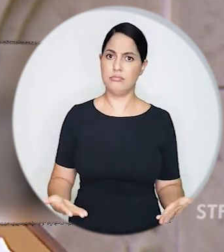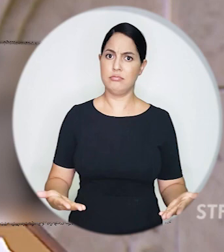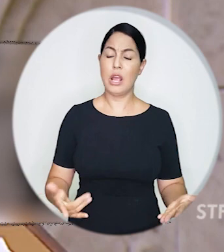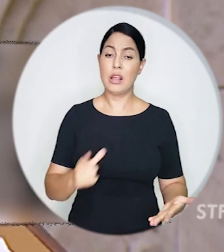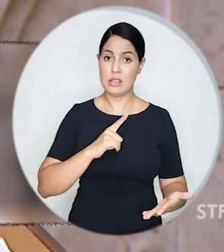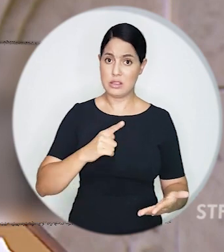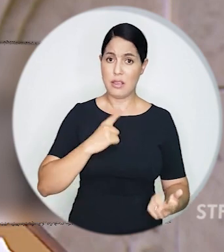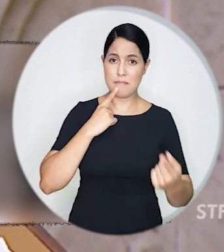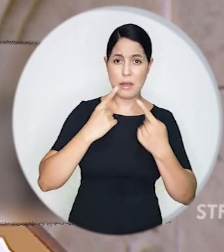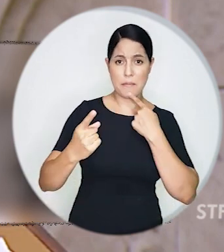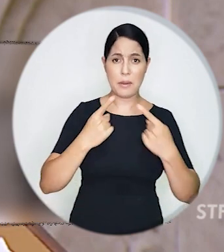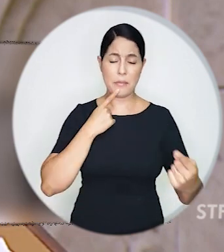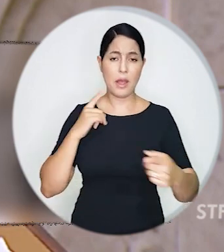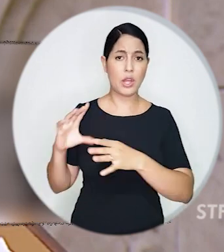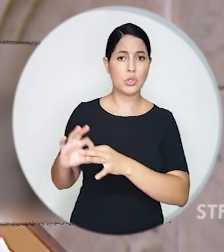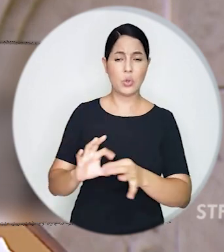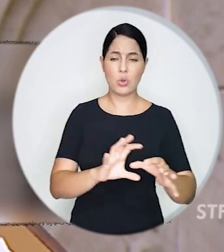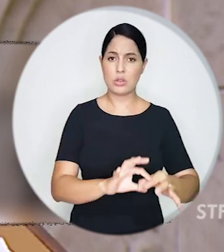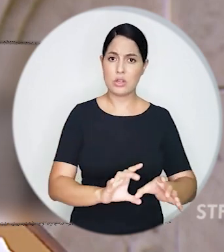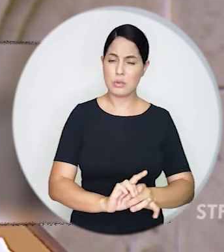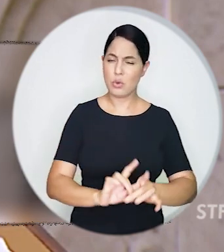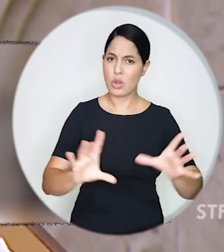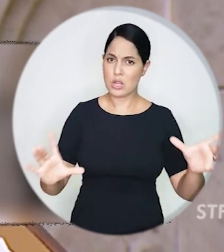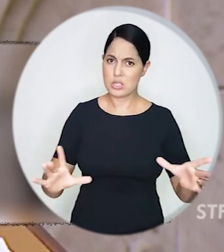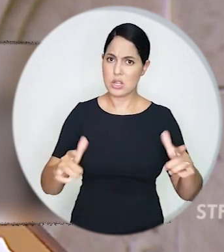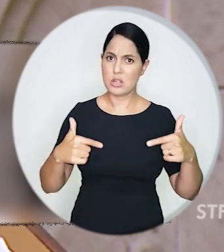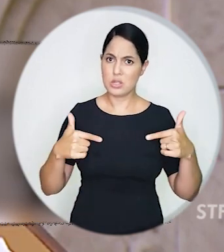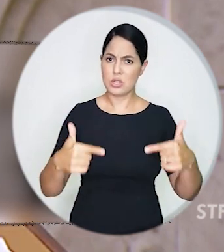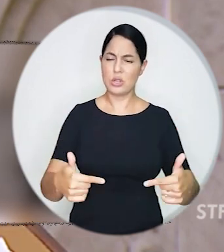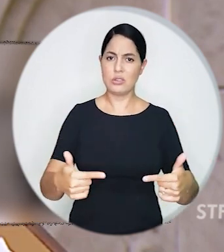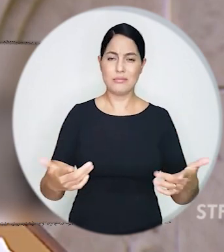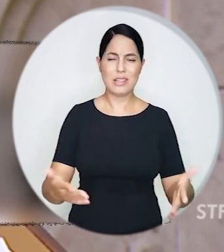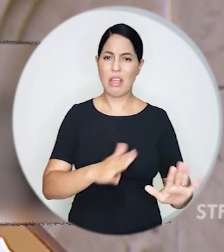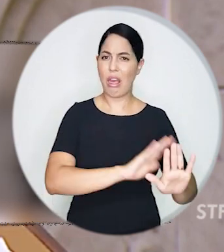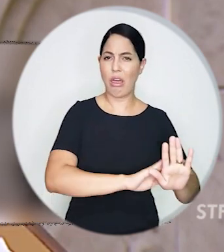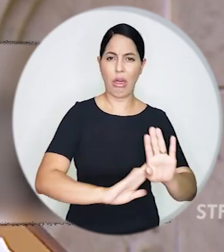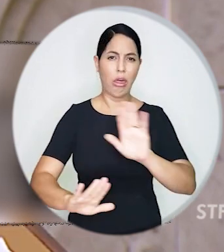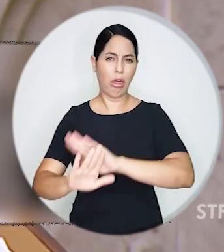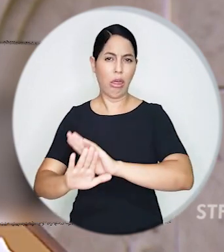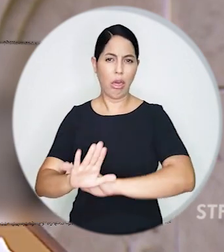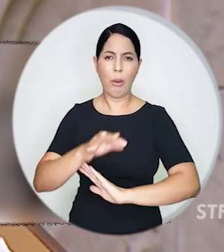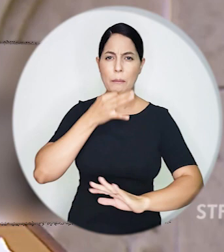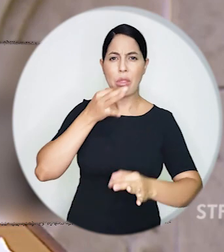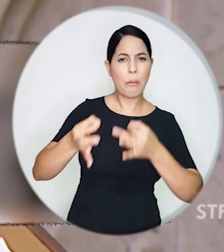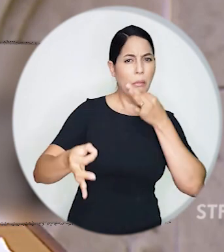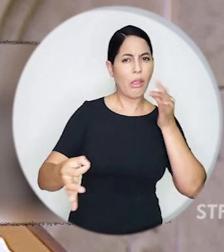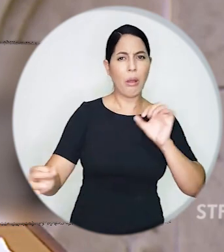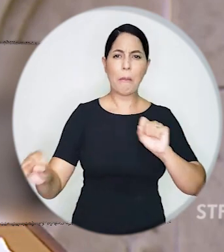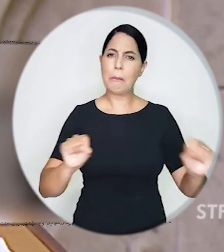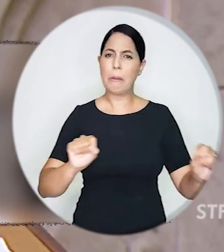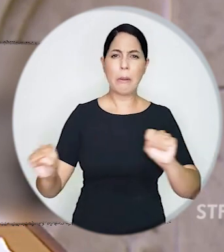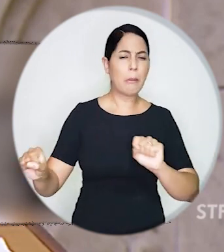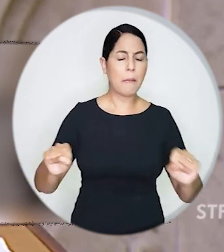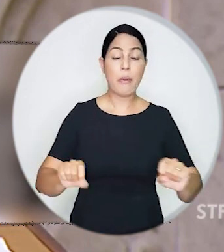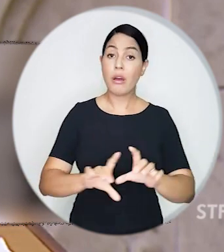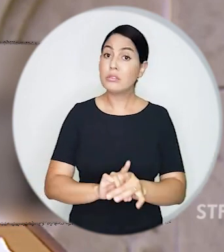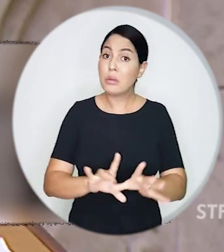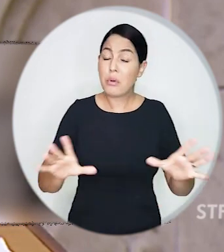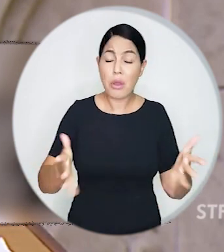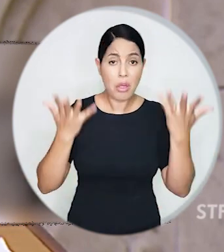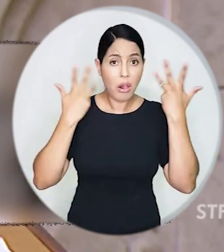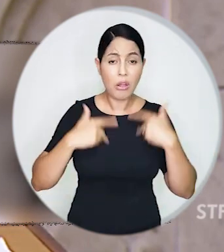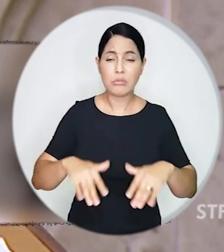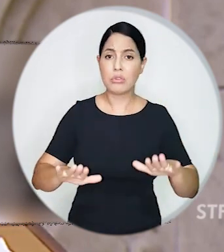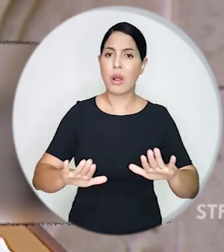valores mais caros do Estado Democrático de Direito. Divergências ideológicas e de opinião são próprias da